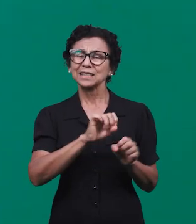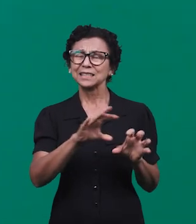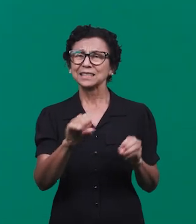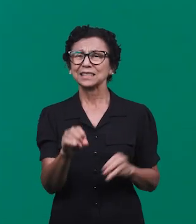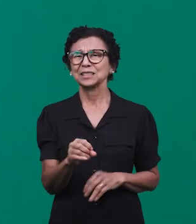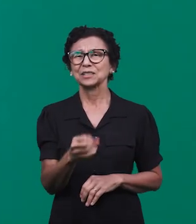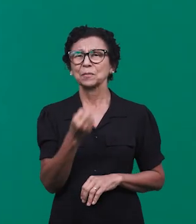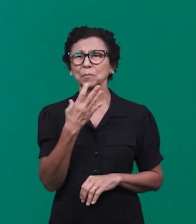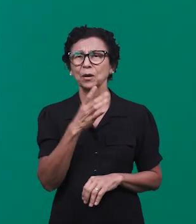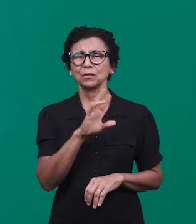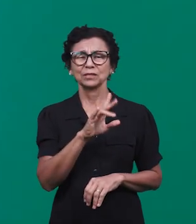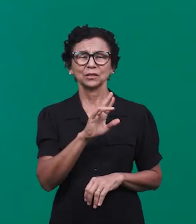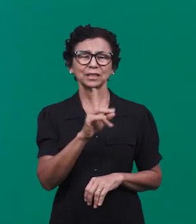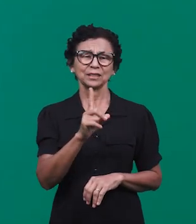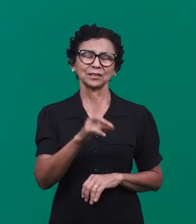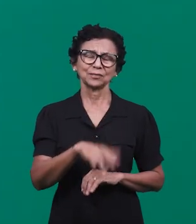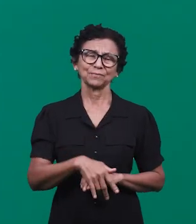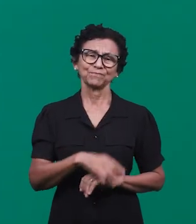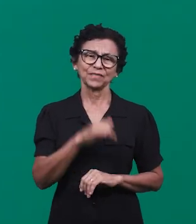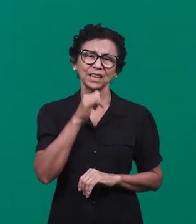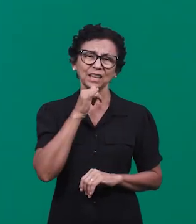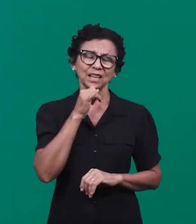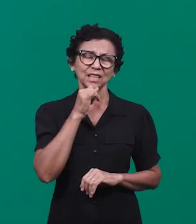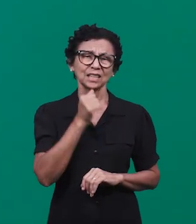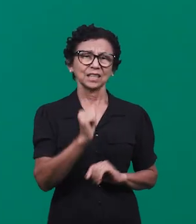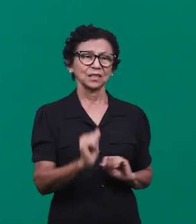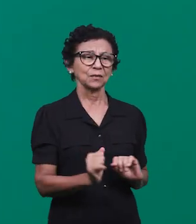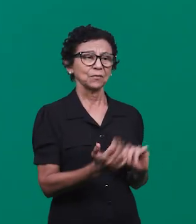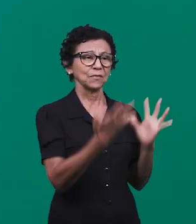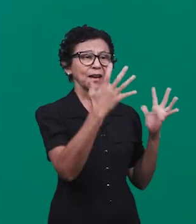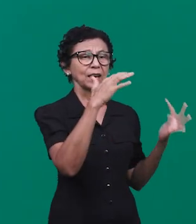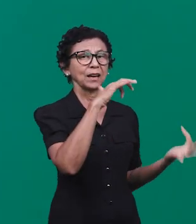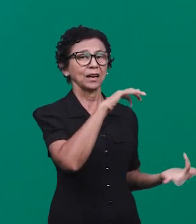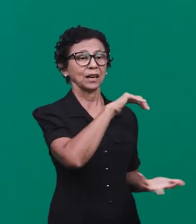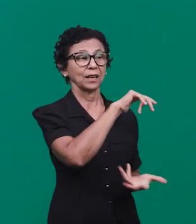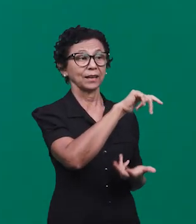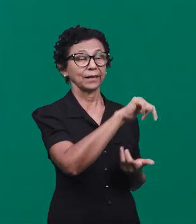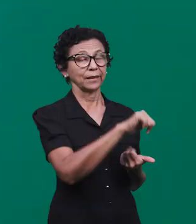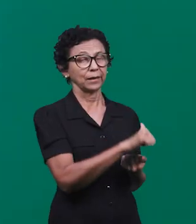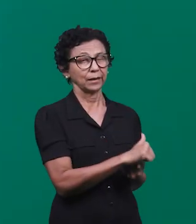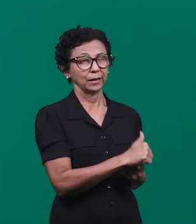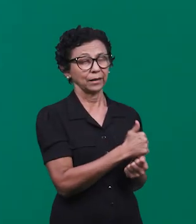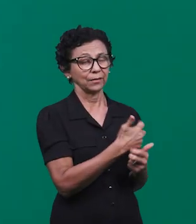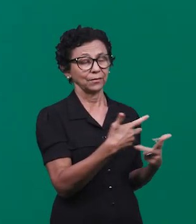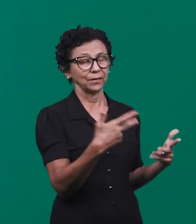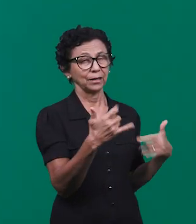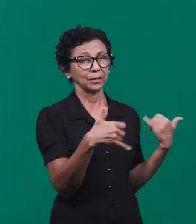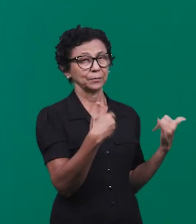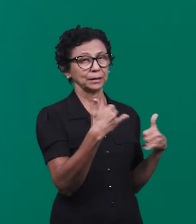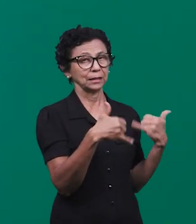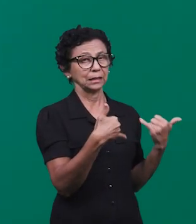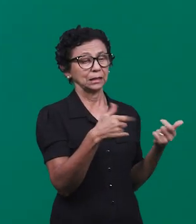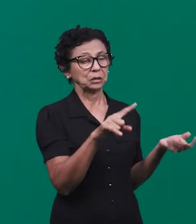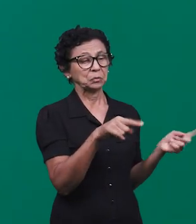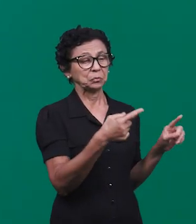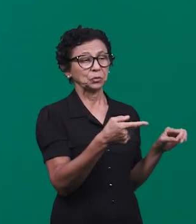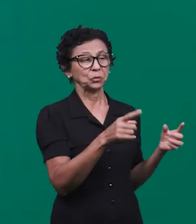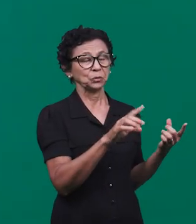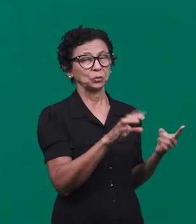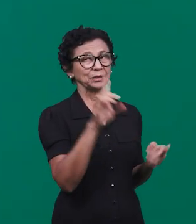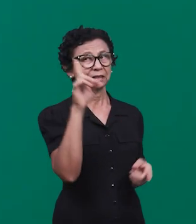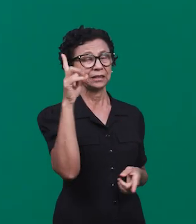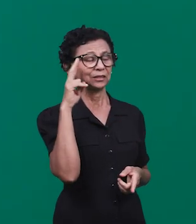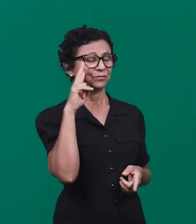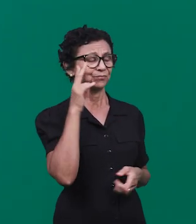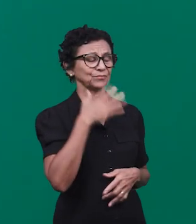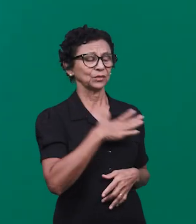bons. Por exemplo, de festas mundanas, né, de brincadeiras, músicas que não glorificam